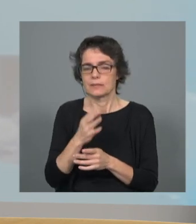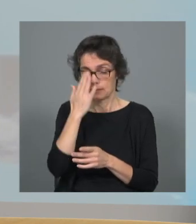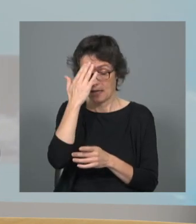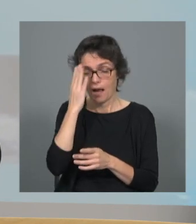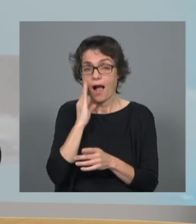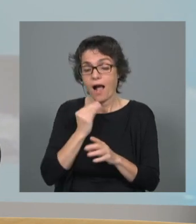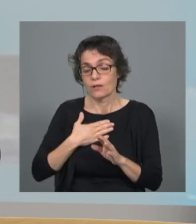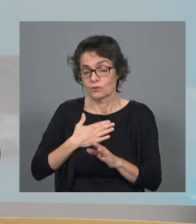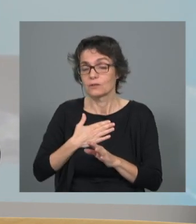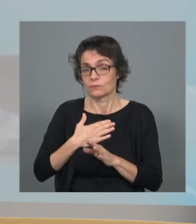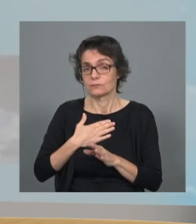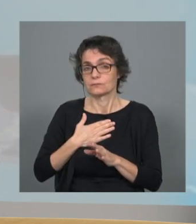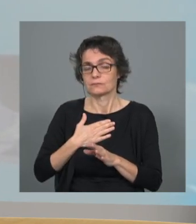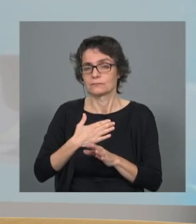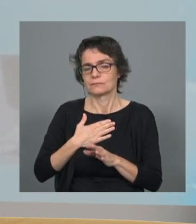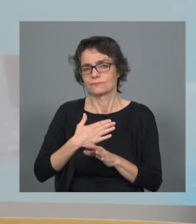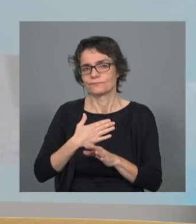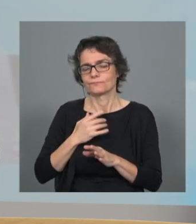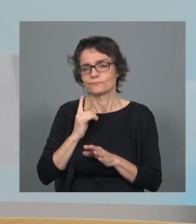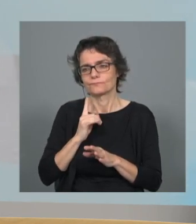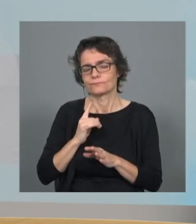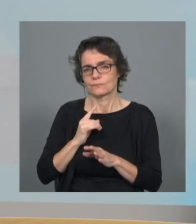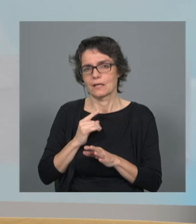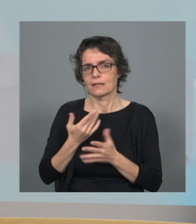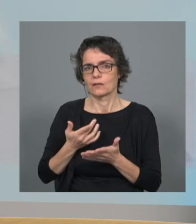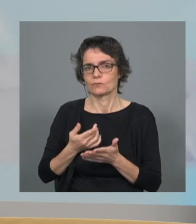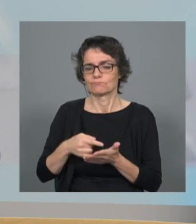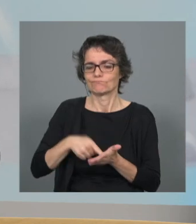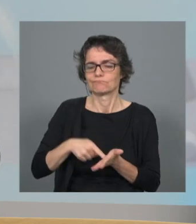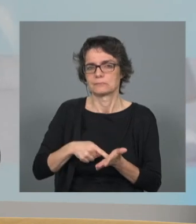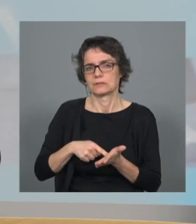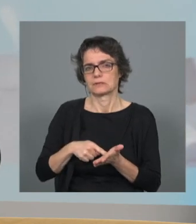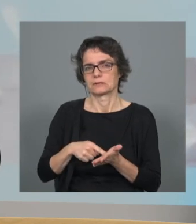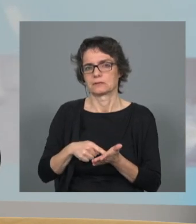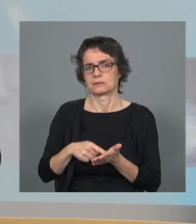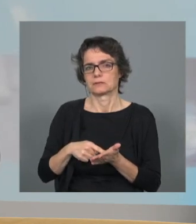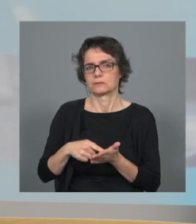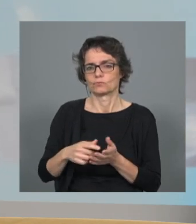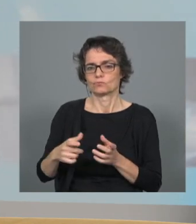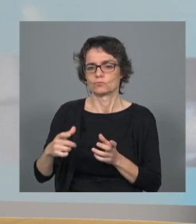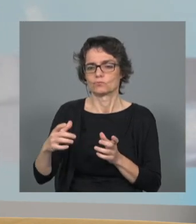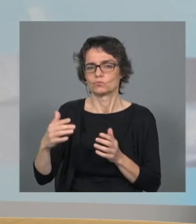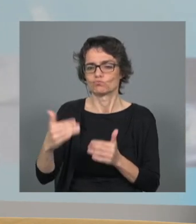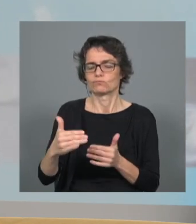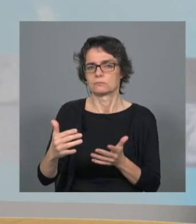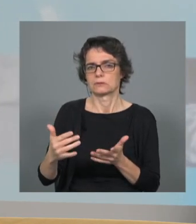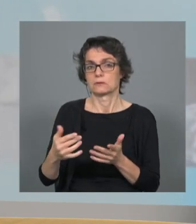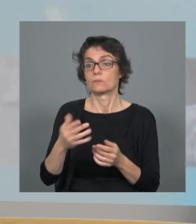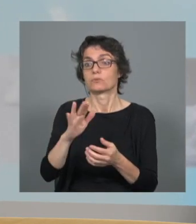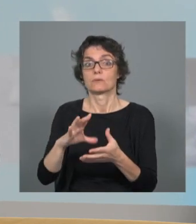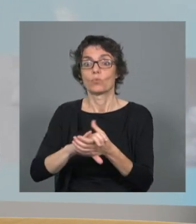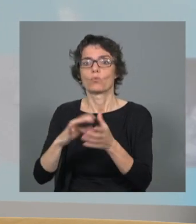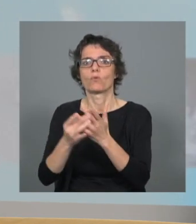talvez, impor mais contenção, por exemplo, nos casamentos. Há notícias de